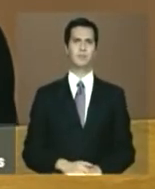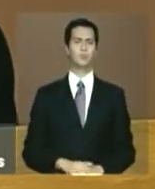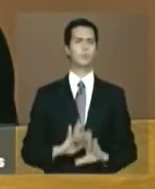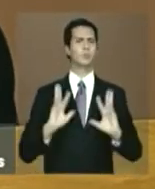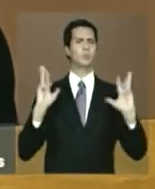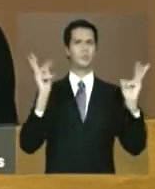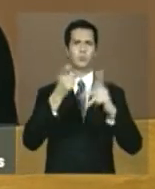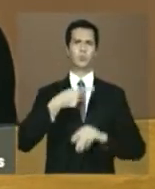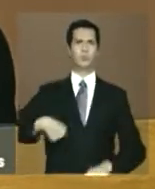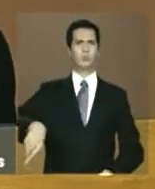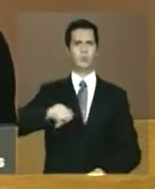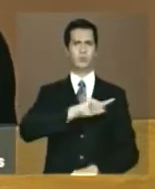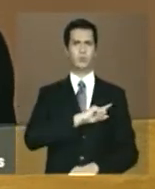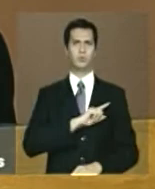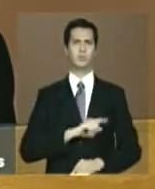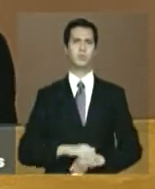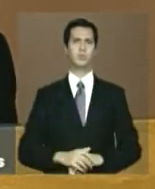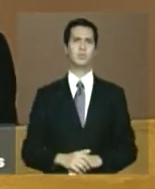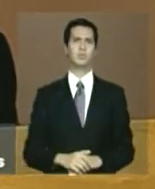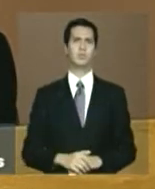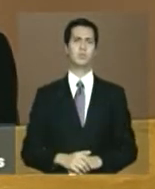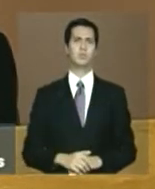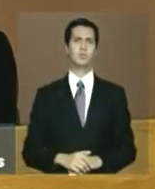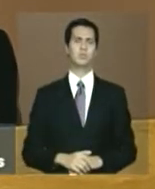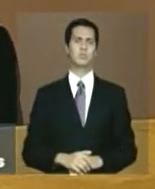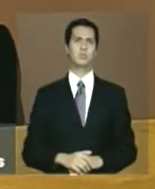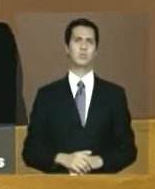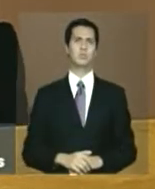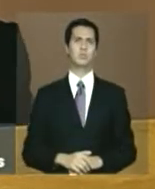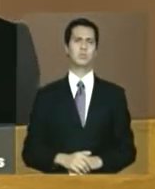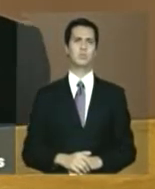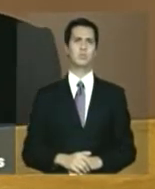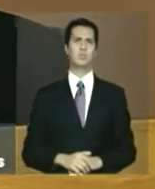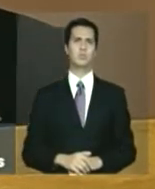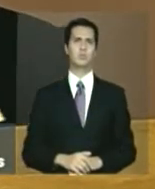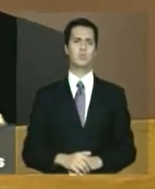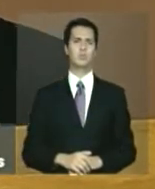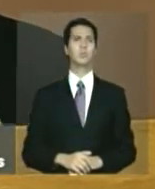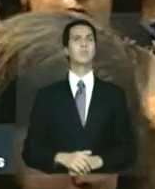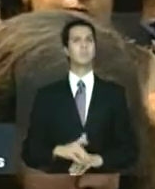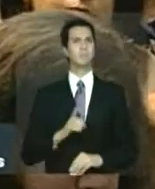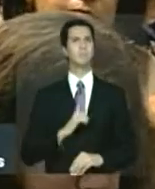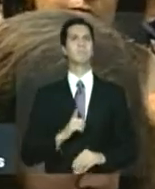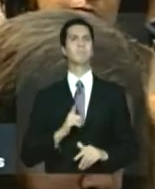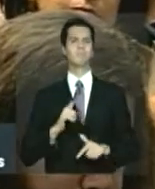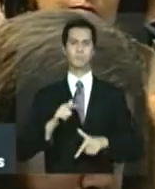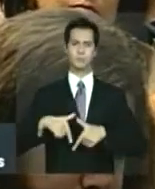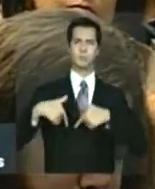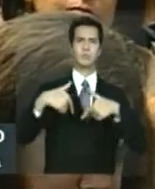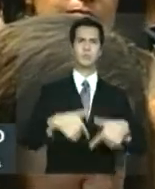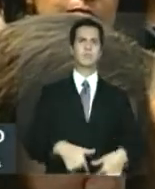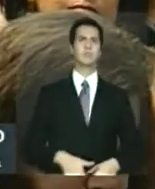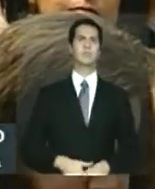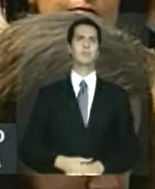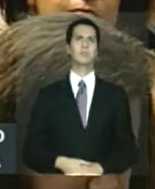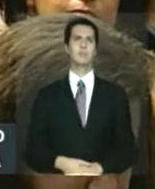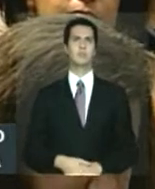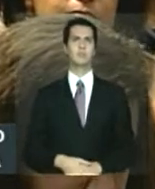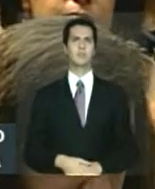nós aqui estamos sem dúvida nenhuma movidos por esse desafio